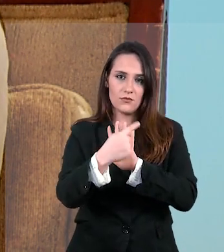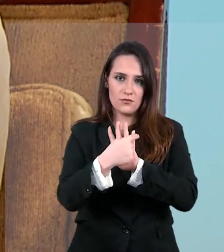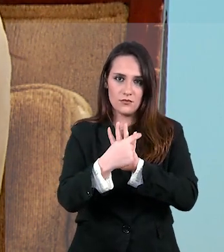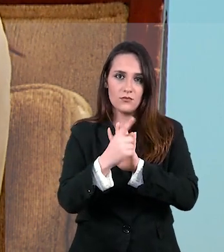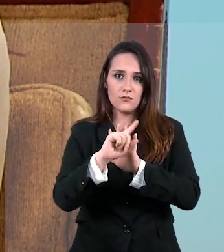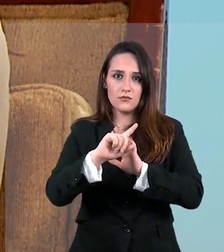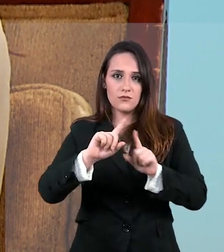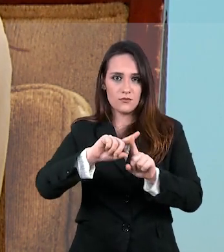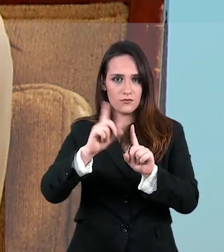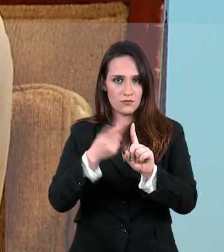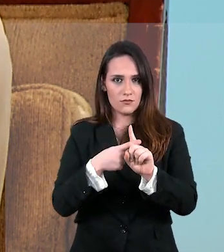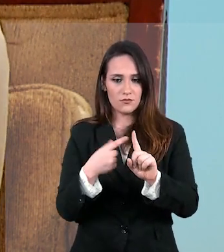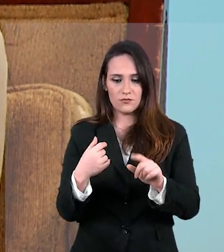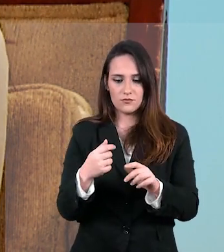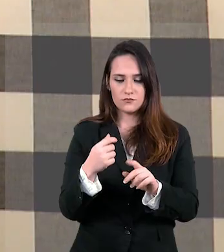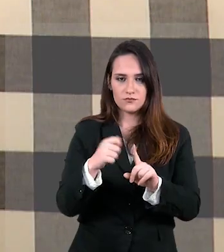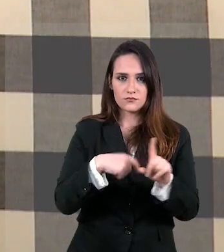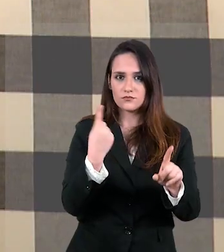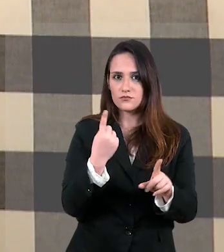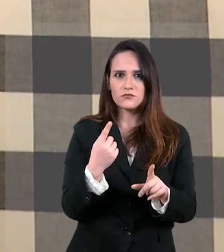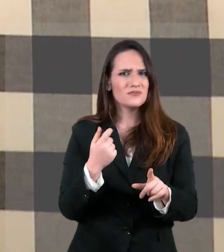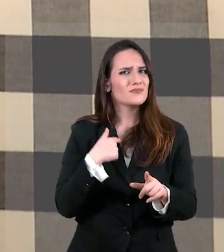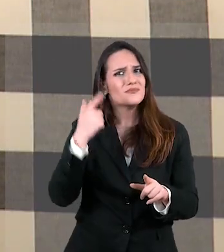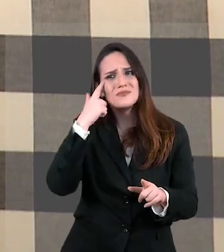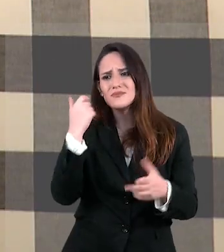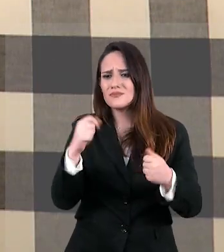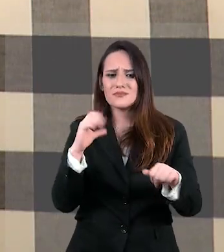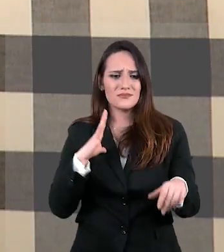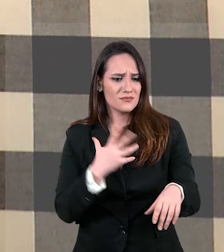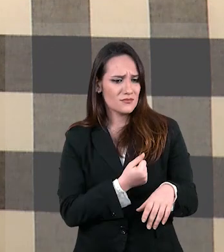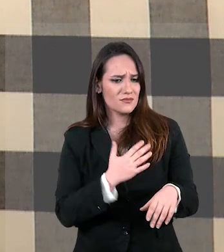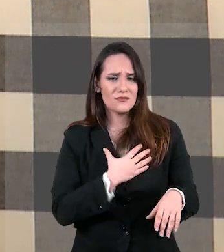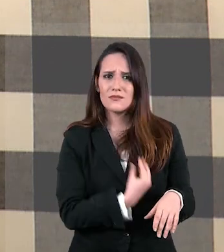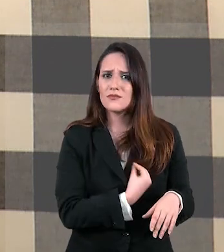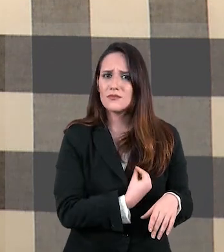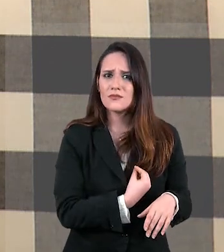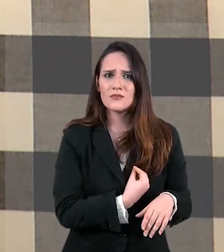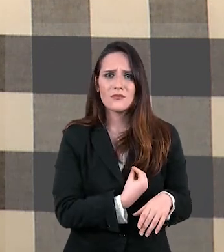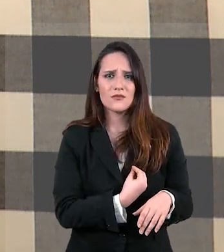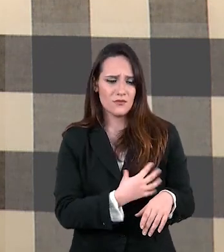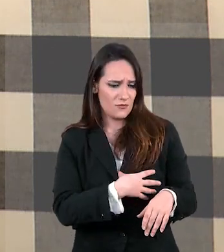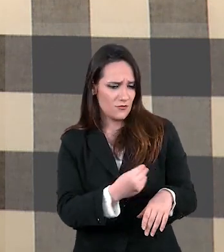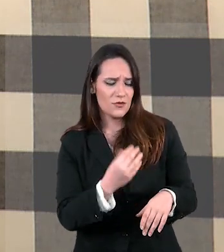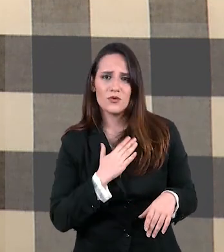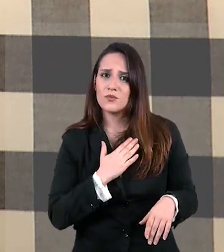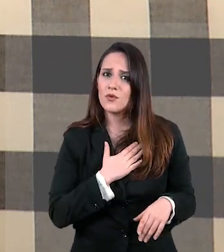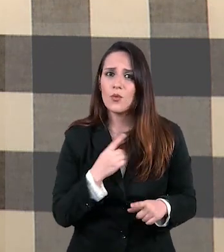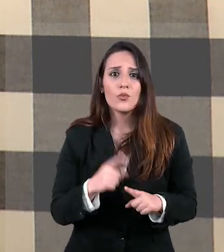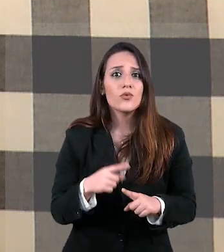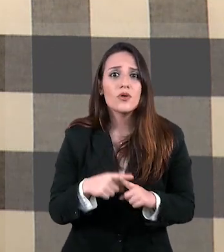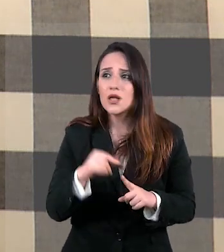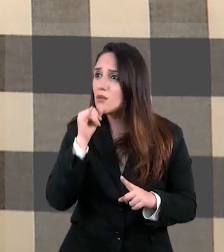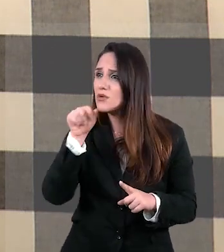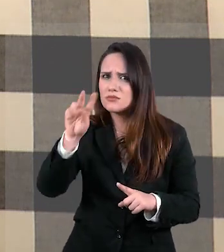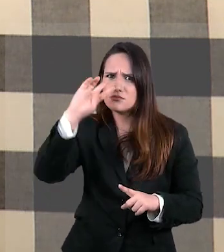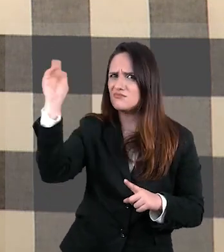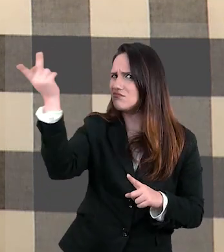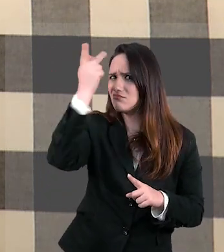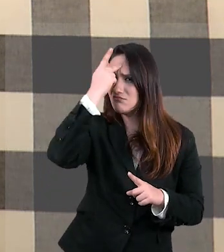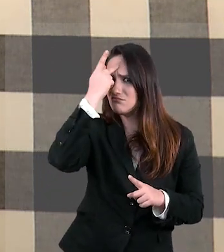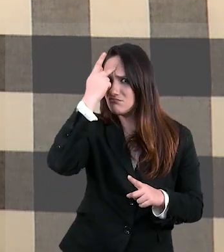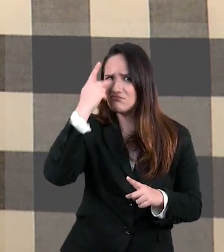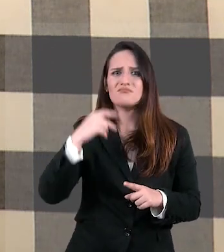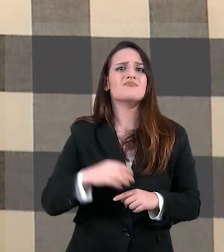mês. Naquele momento, o que só passava na minha cabeça era salvar a vida dos meus filhos, que ali estavam. Porque quando ele entrou, ele estava